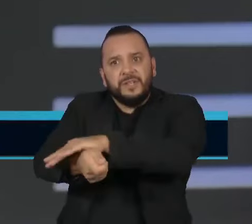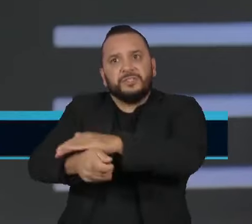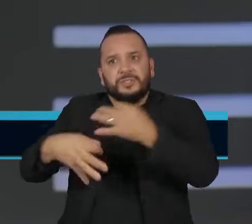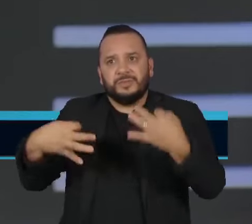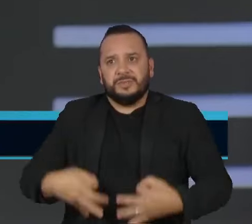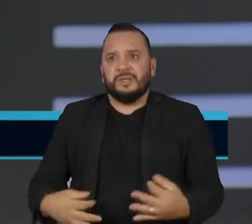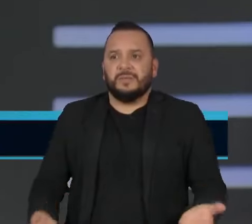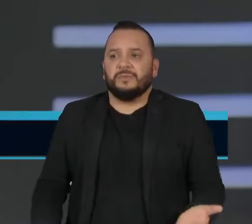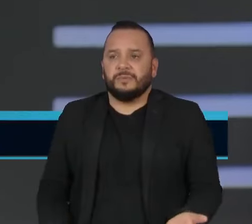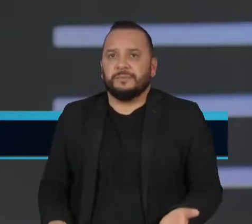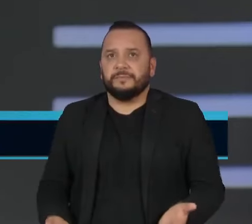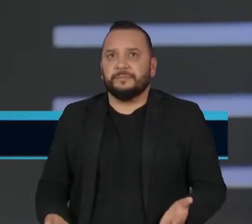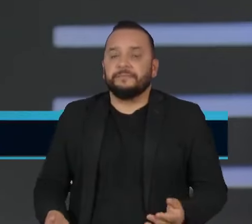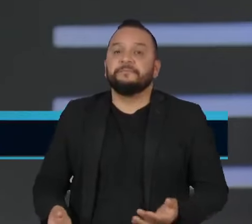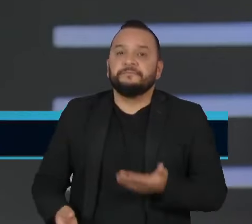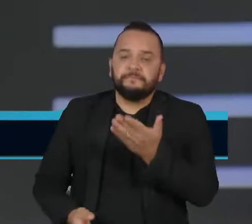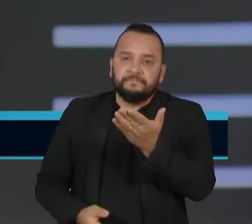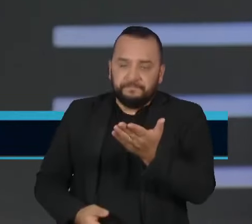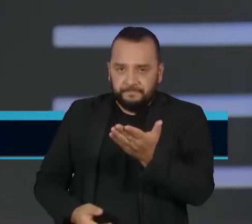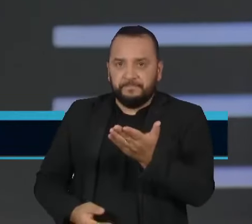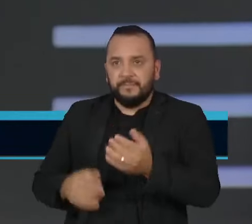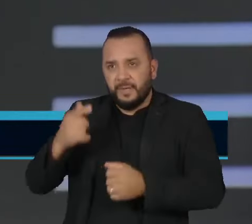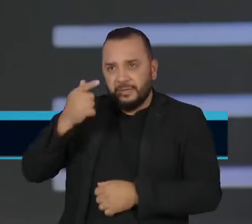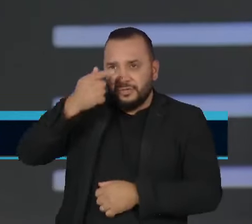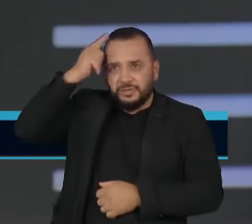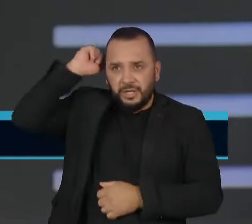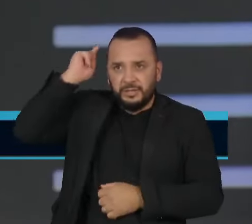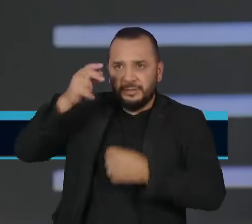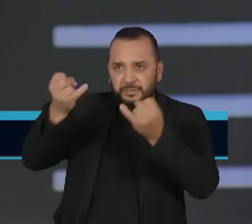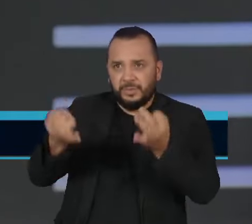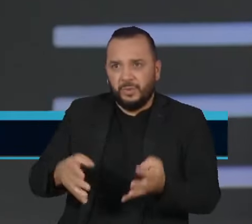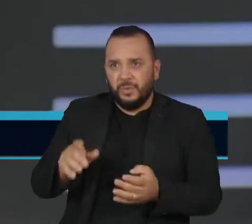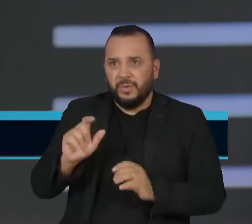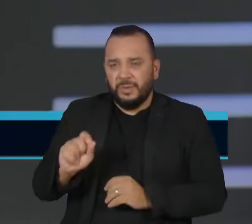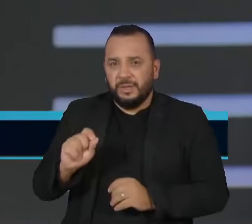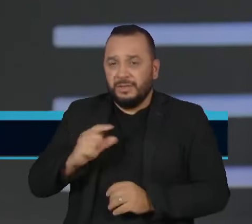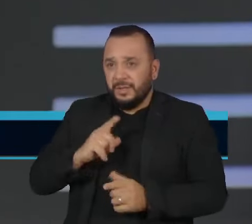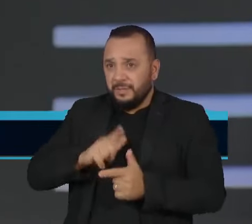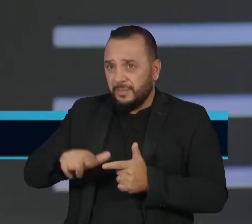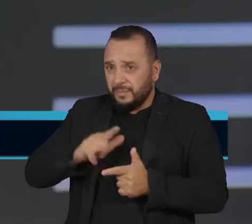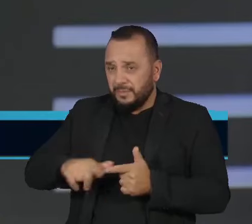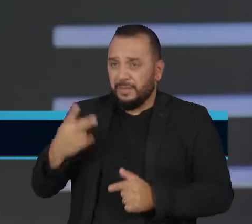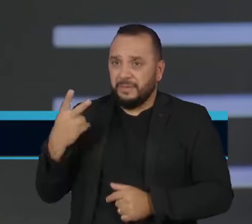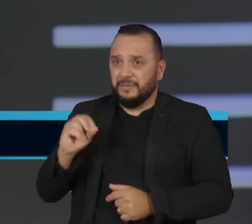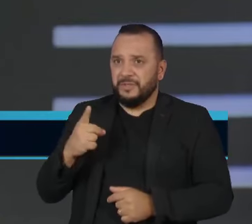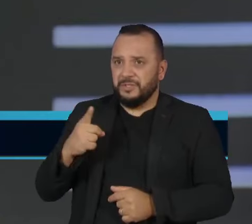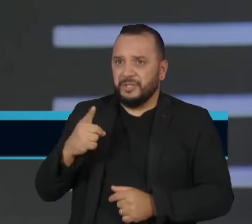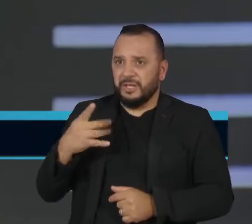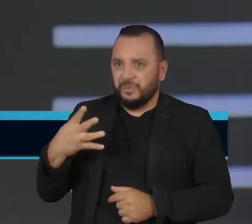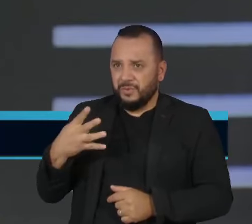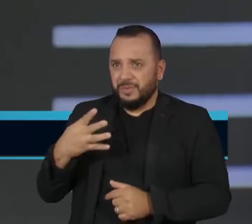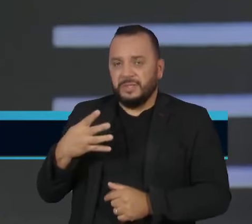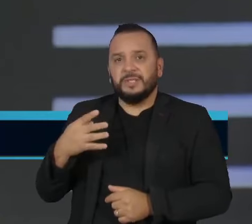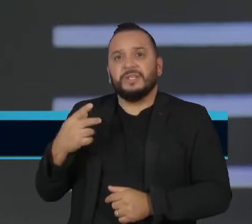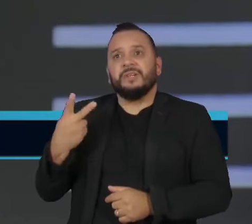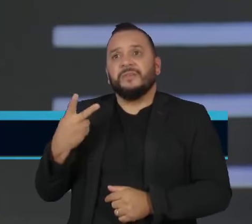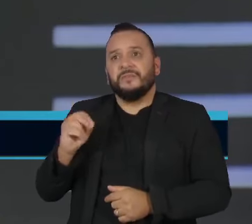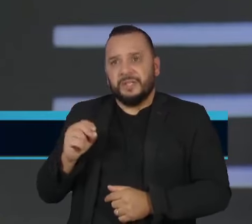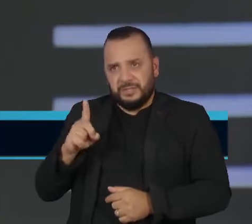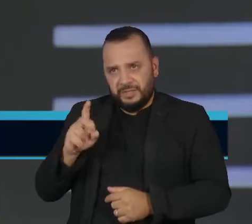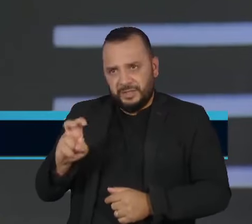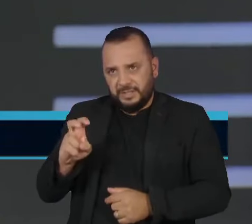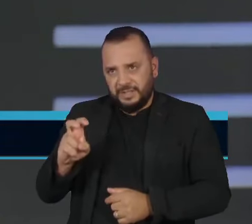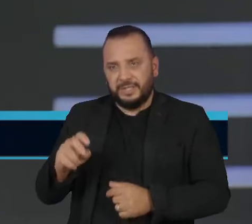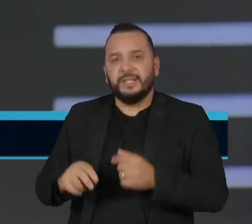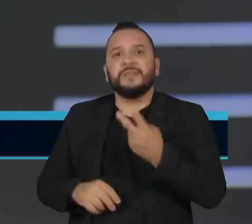essa questão levantada pelo jesner que é um nós temos um problema 2014 2015 2016 for pior